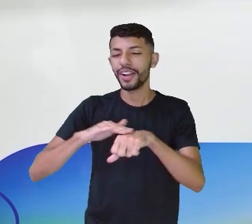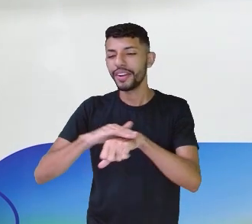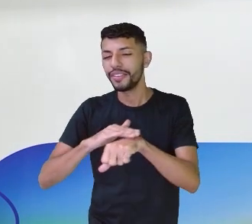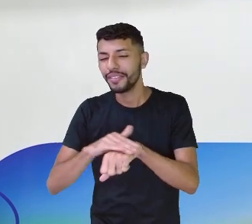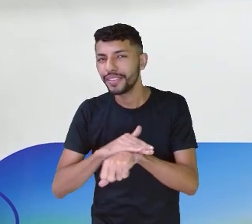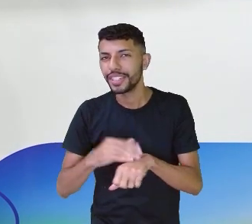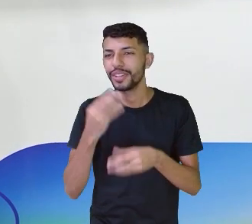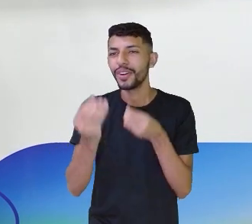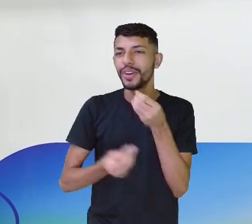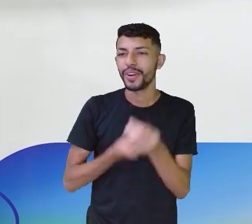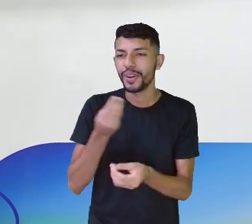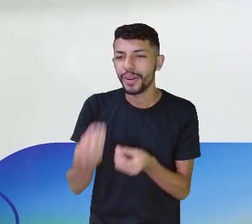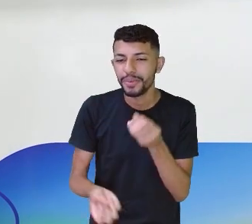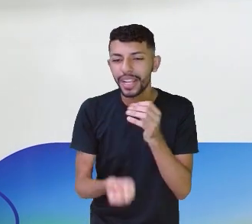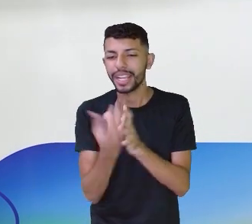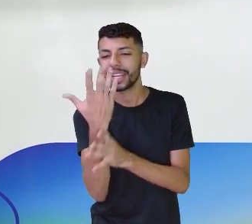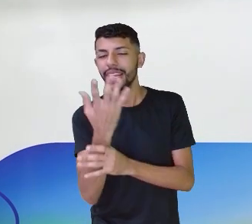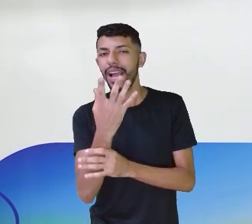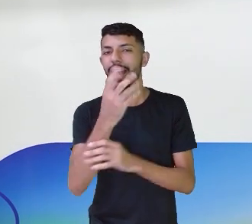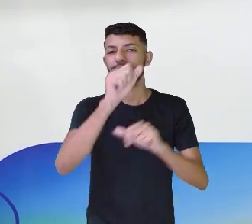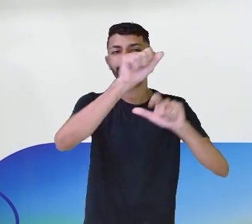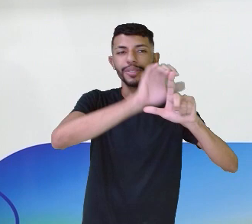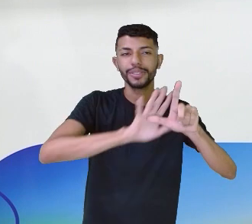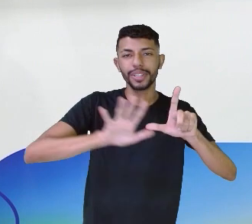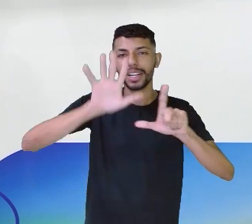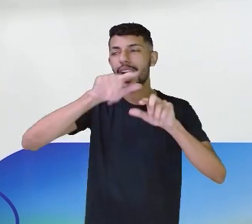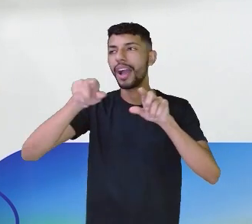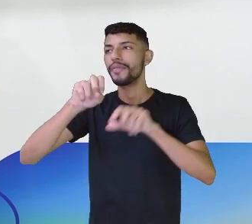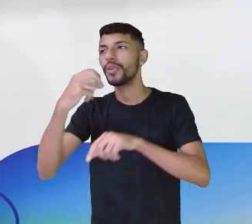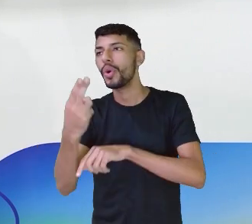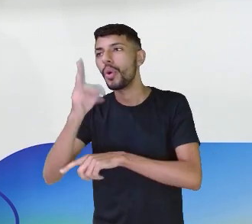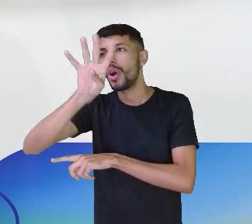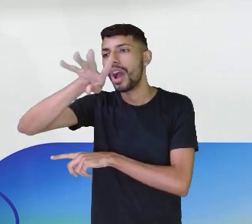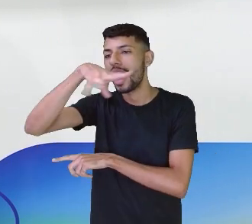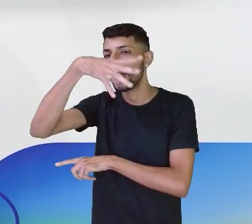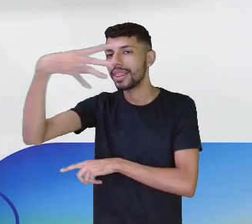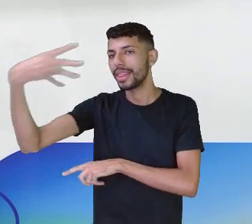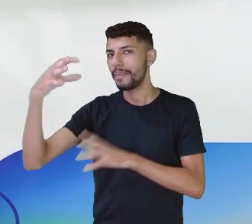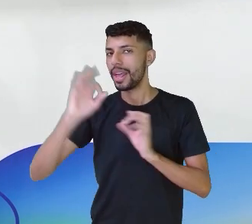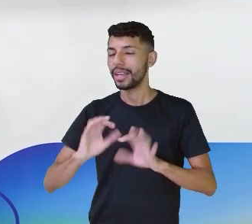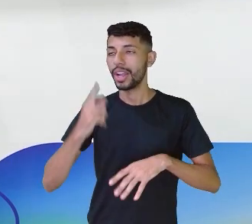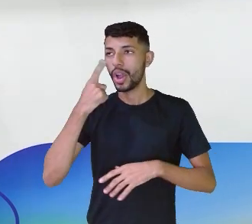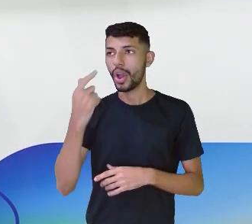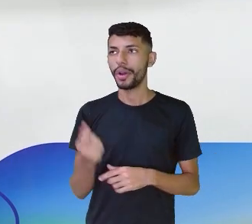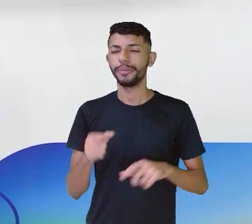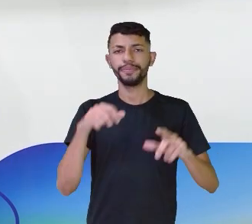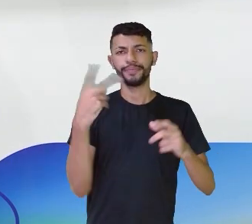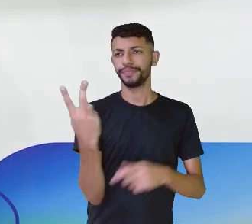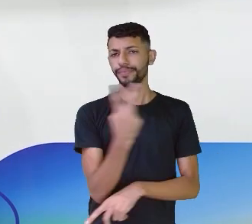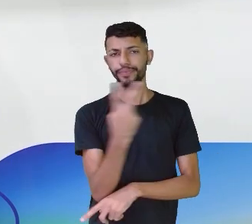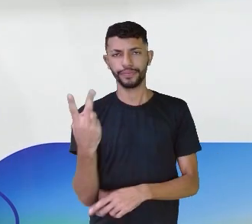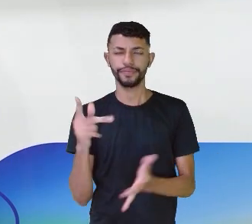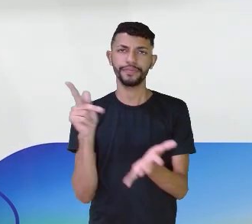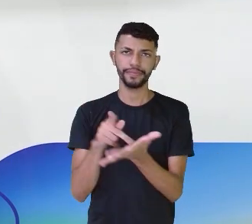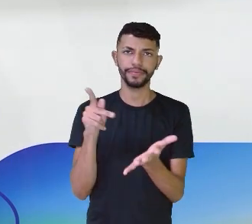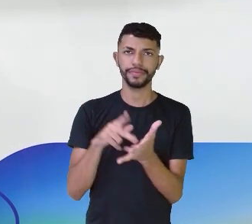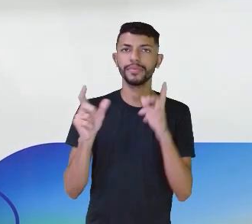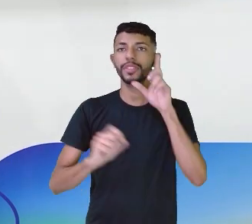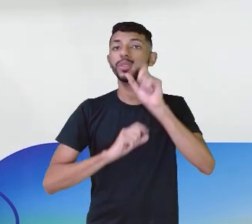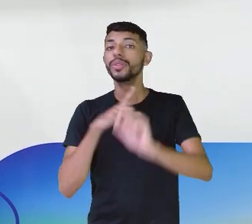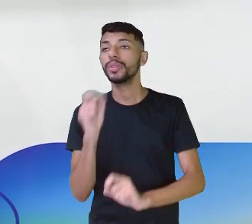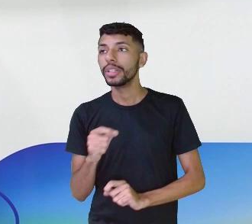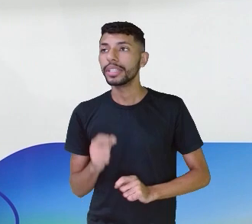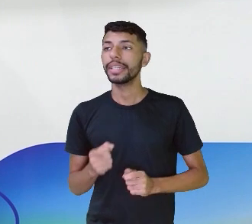um gráfico ou como é construída uma tabela. Na verdade, tanto o gráfico quanto a tabela,